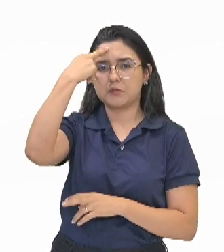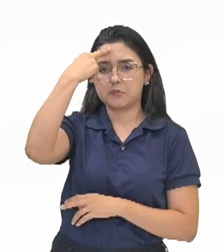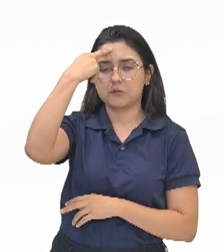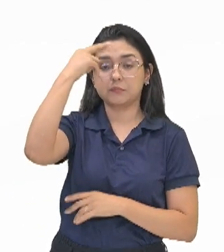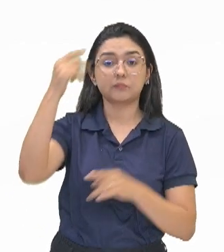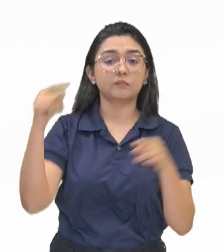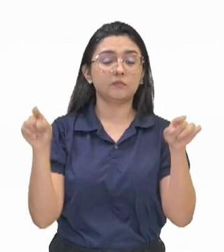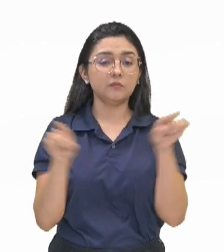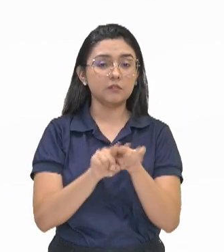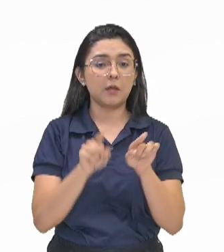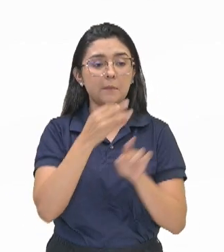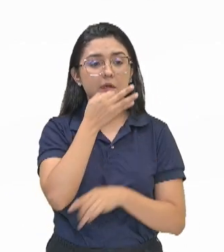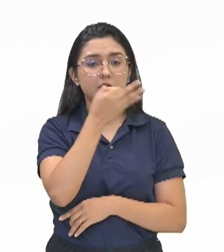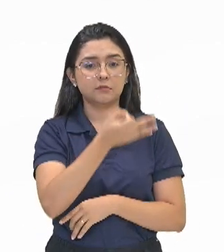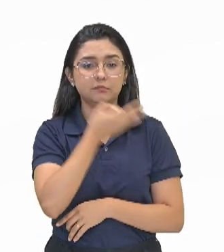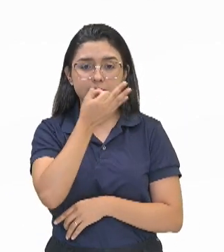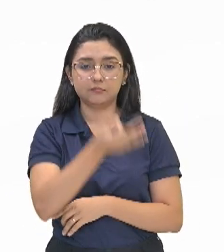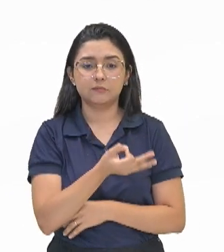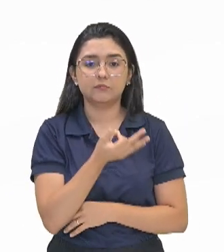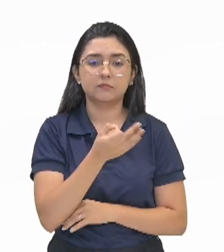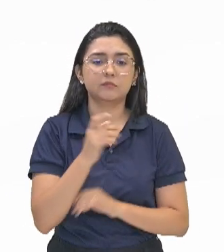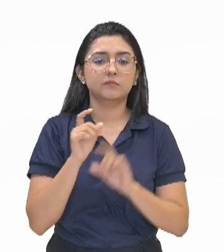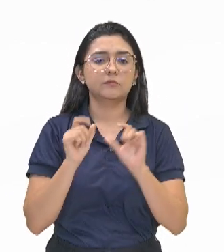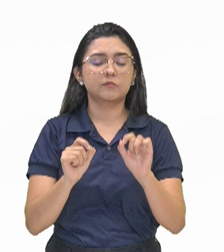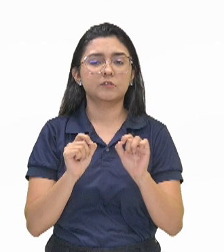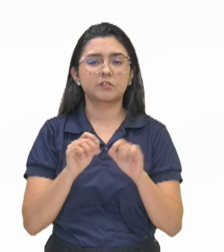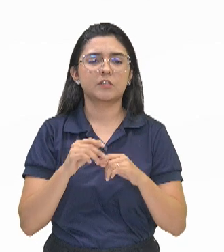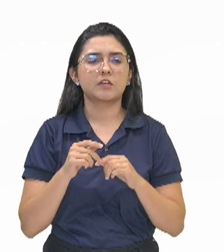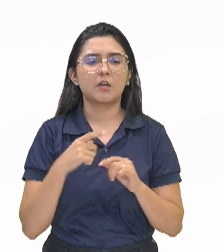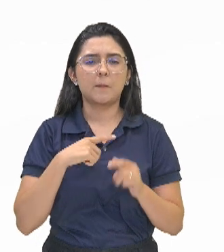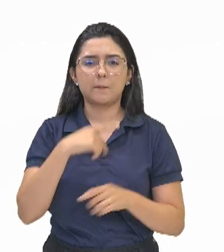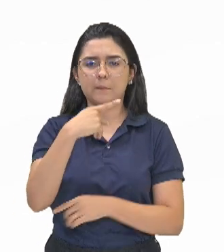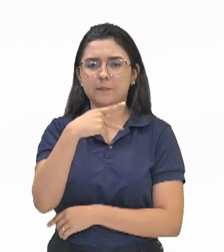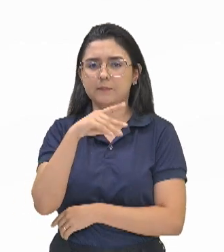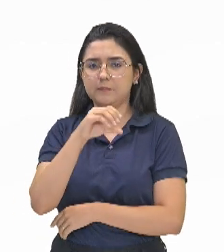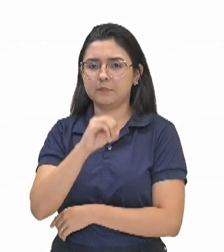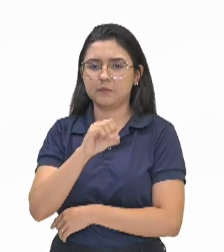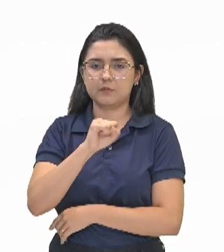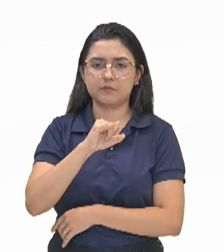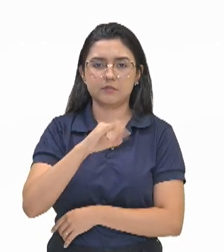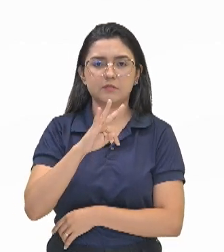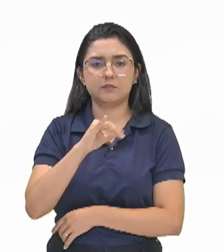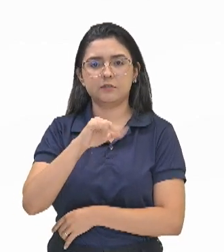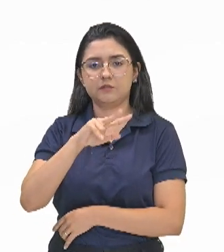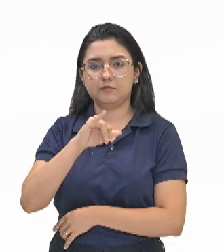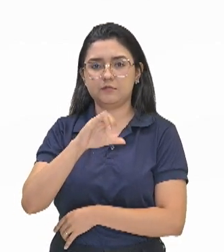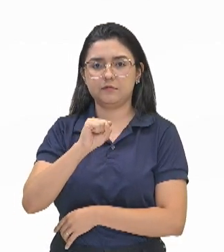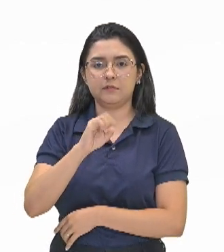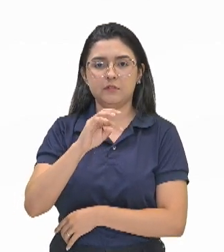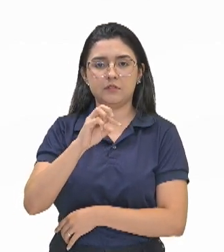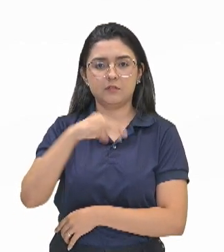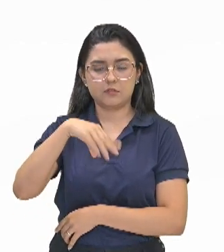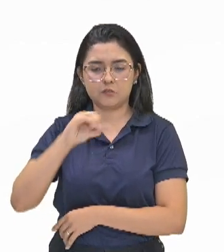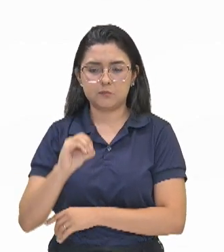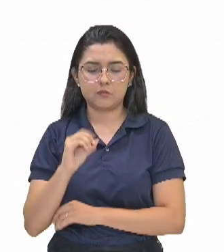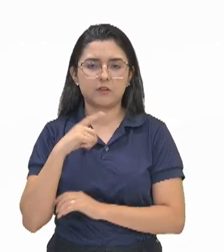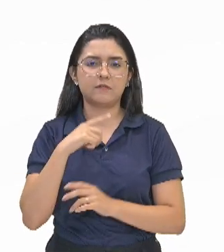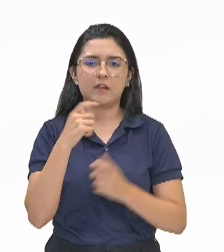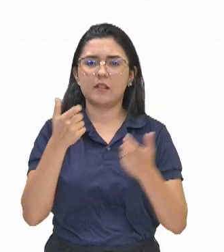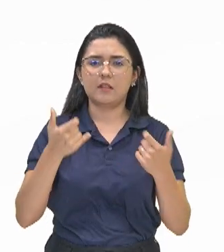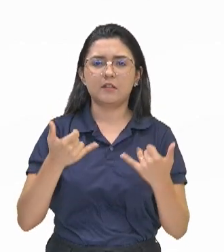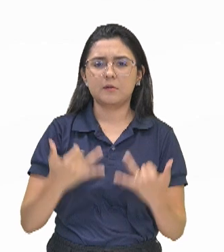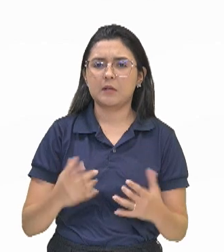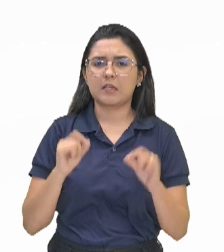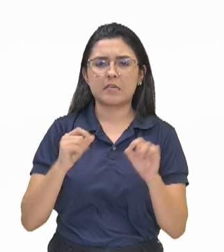para criticar o positivismo, que dizia que a ciência, né, ela iria então dar conta de tudo, e